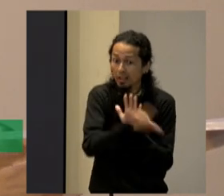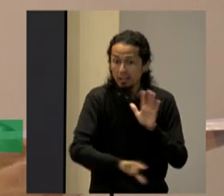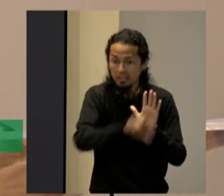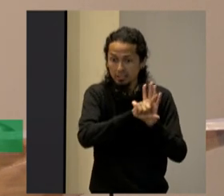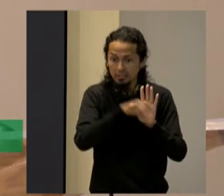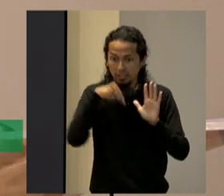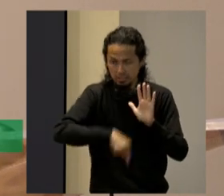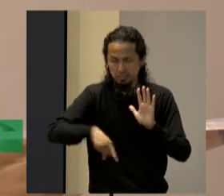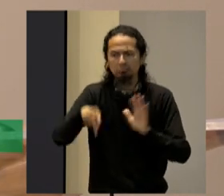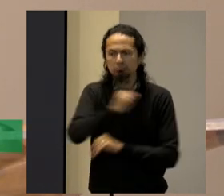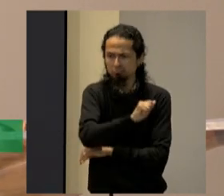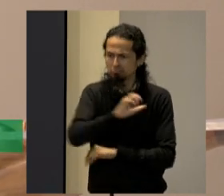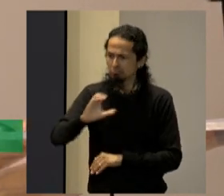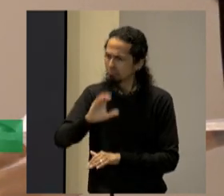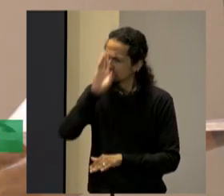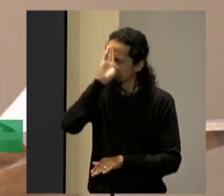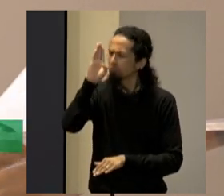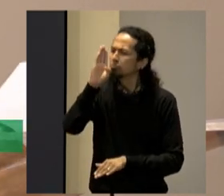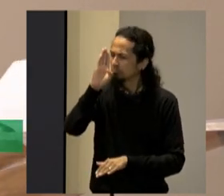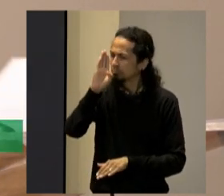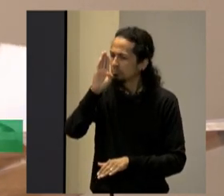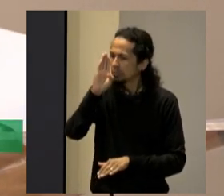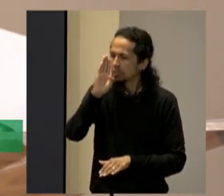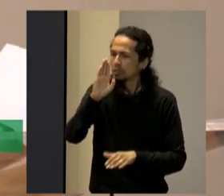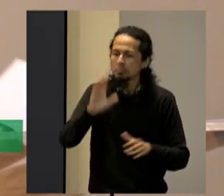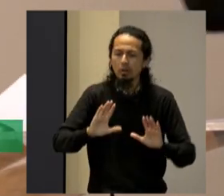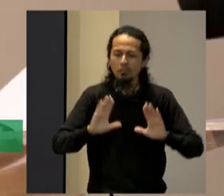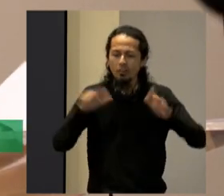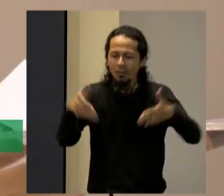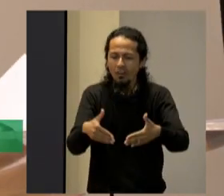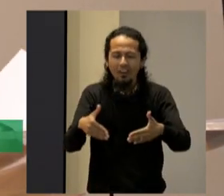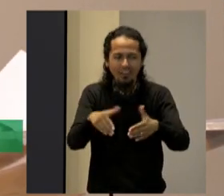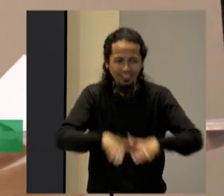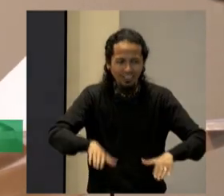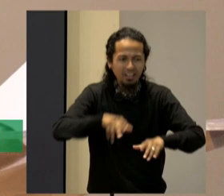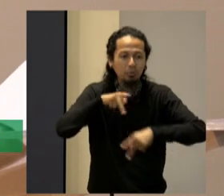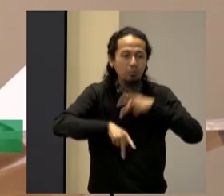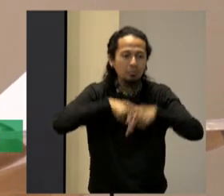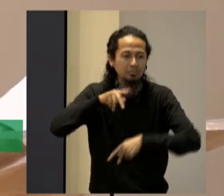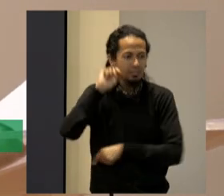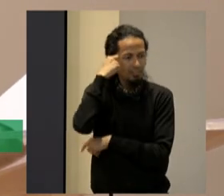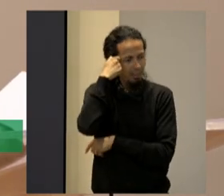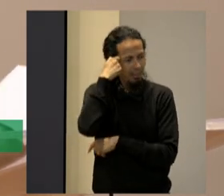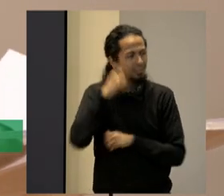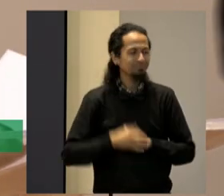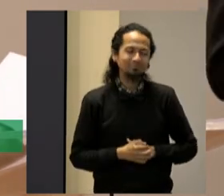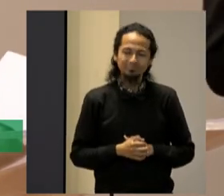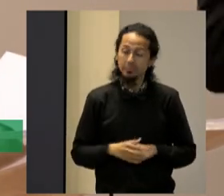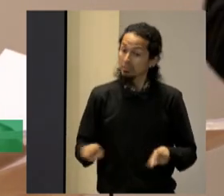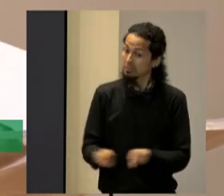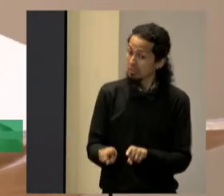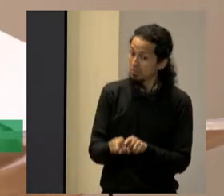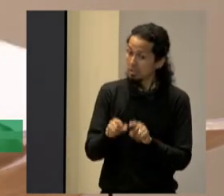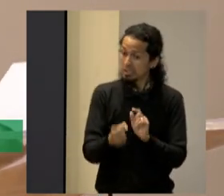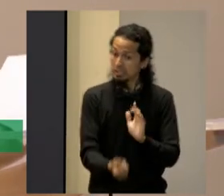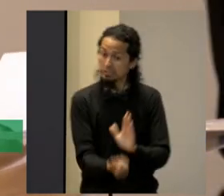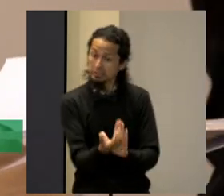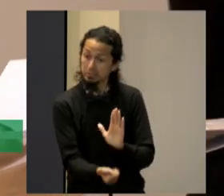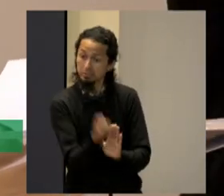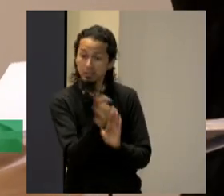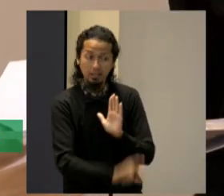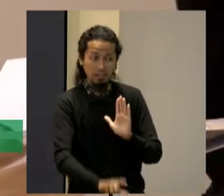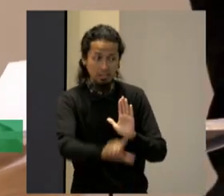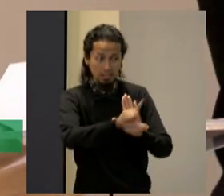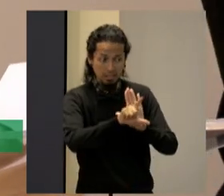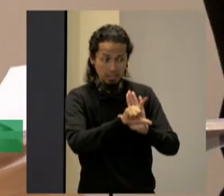formulam políticas públicas para a população negra. Atuou para a elaboração das diretrizes